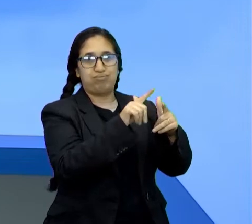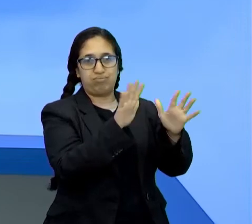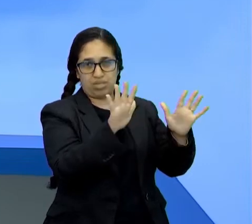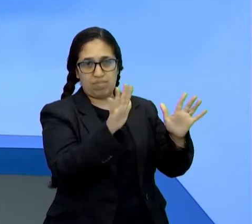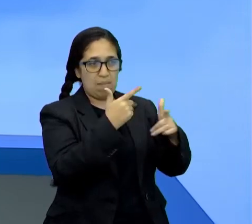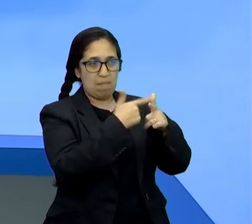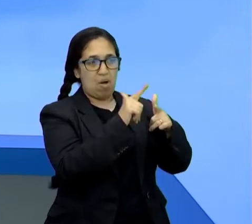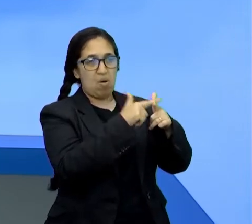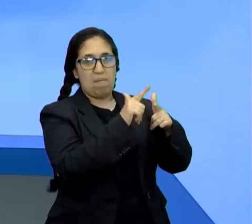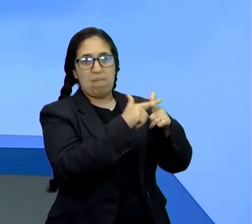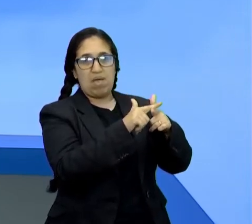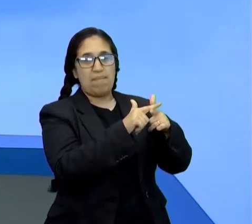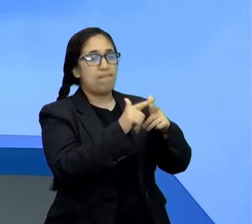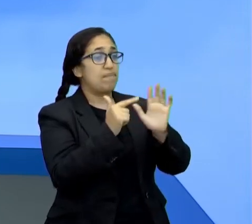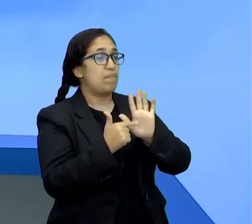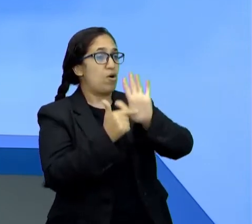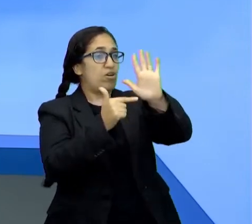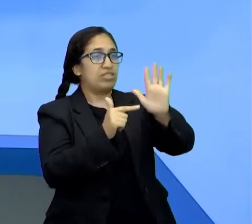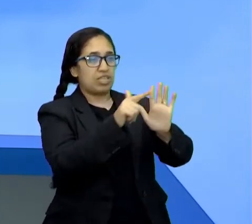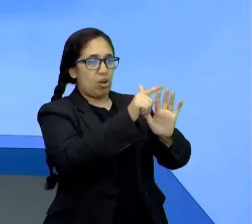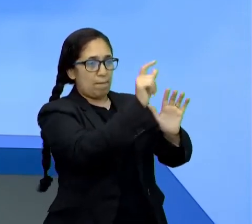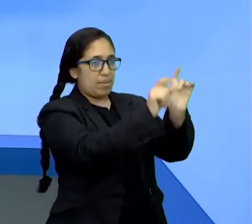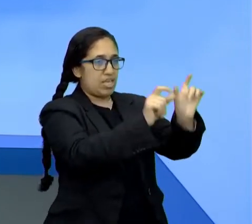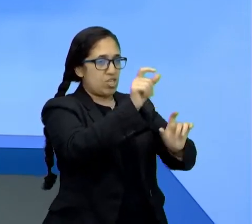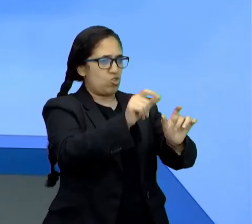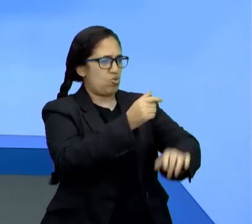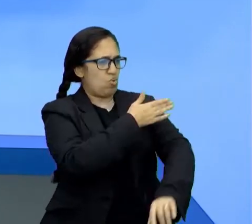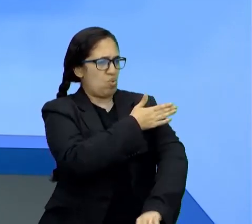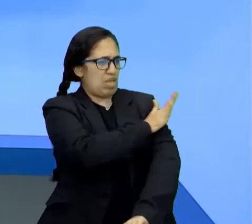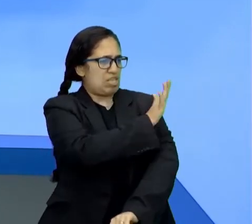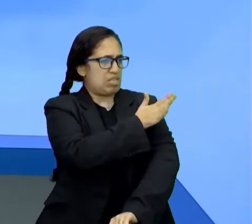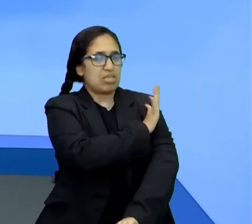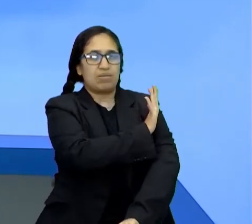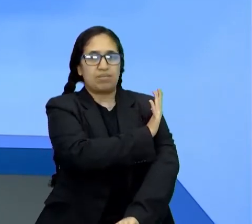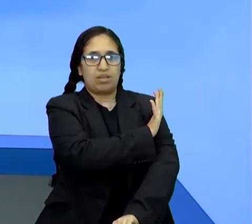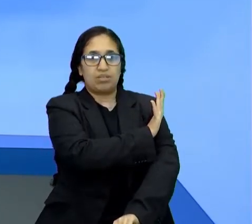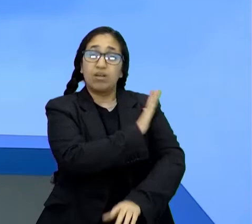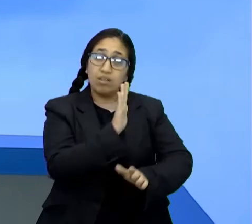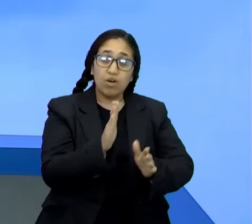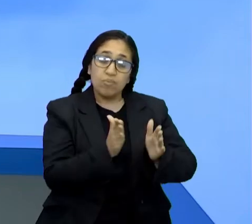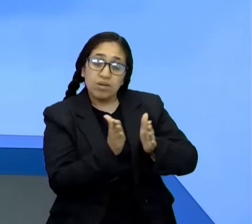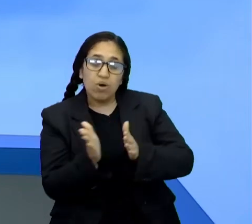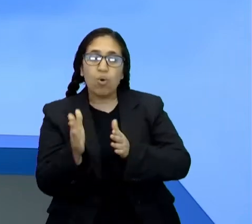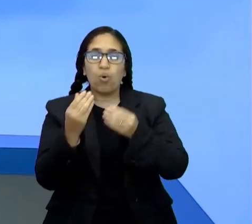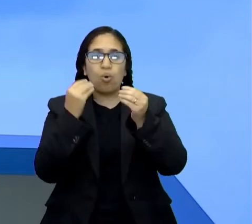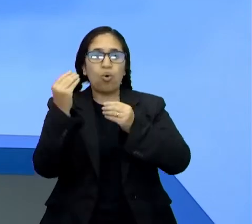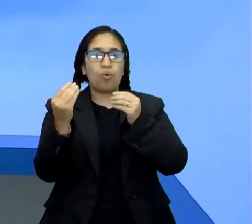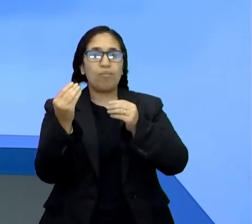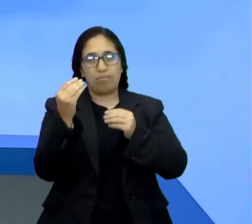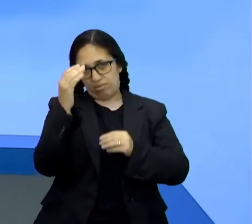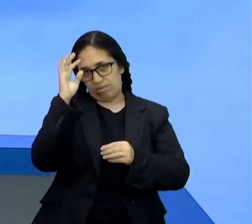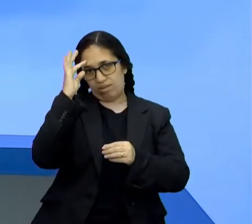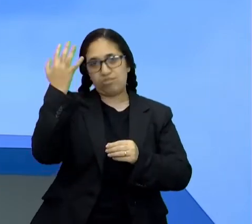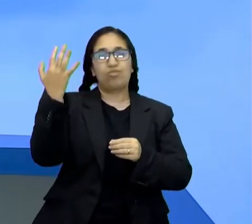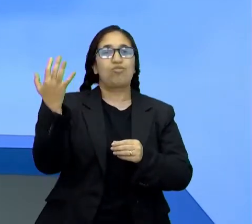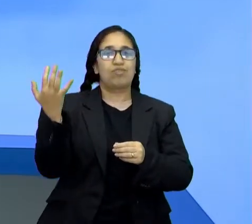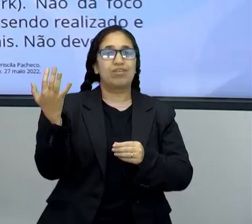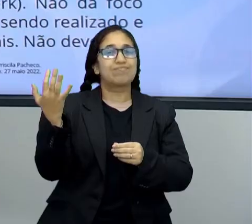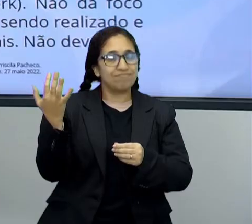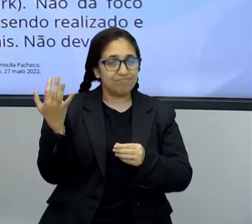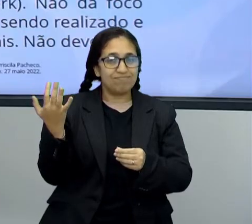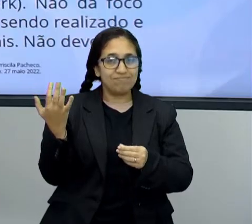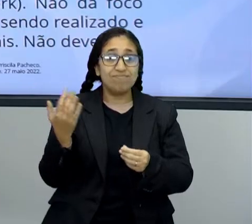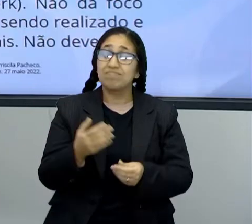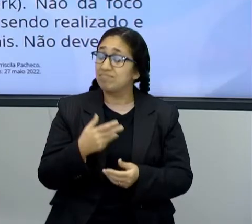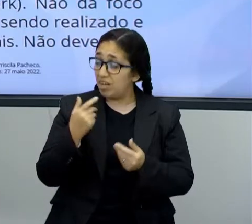da palavra, né? Olha, estou mostrando que pessoas foram discriminadas. Então mostra caminhos para poder superar esses preconceitos. Maravilhoso. Sim,